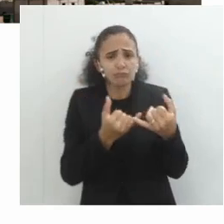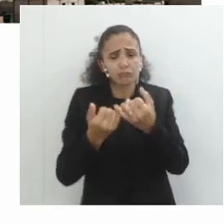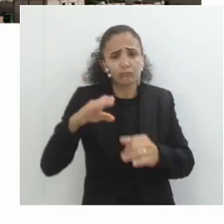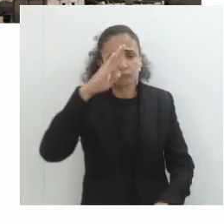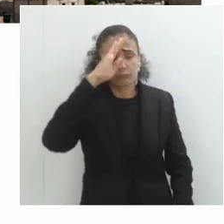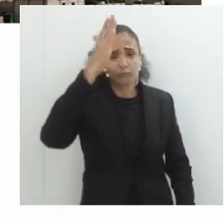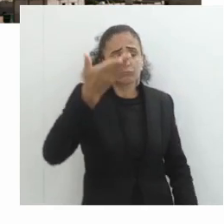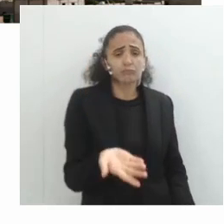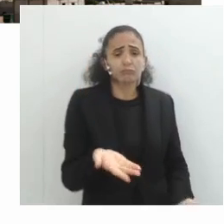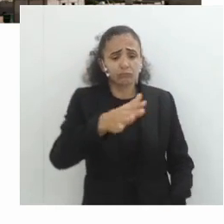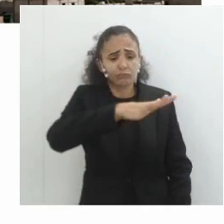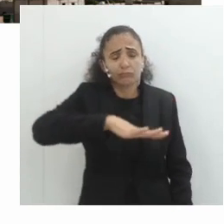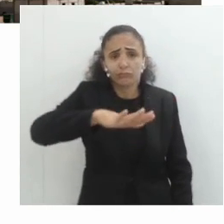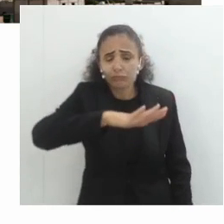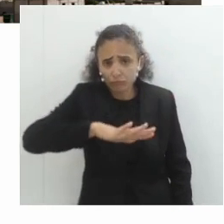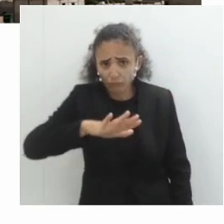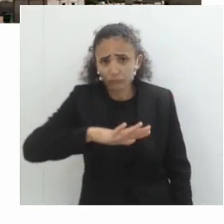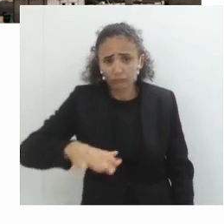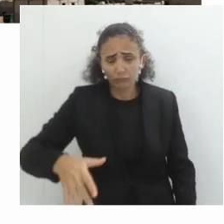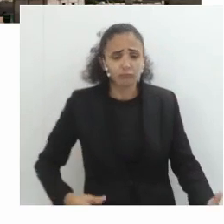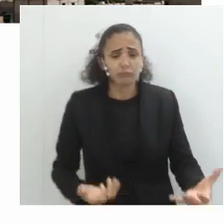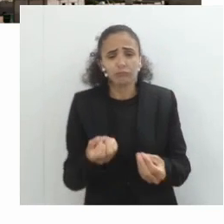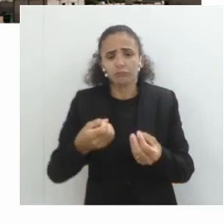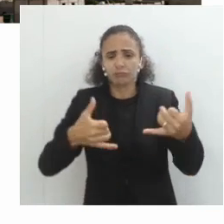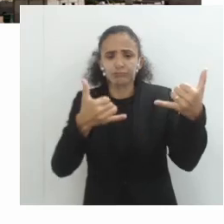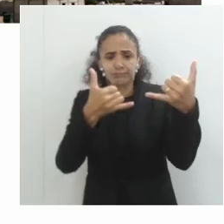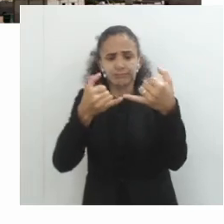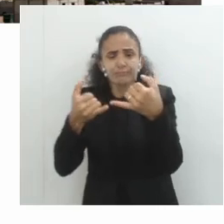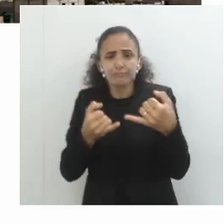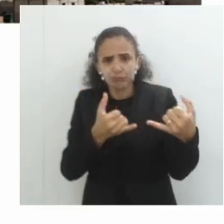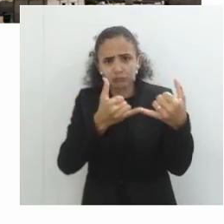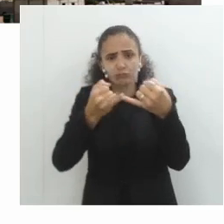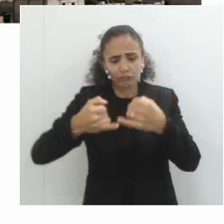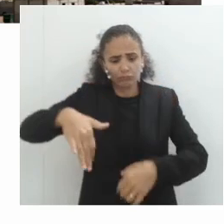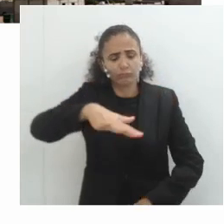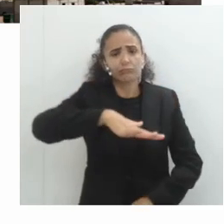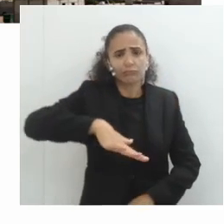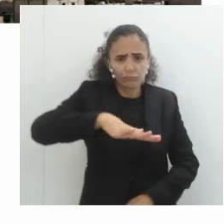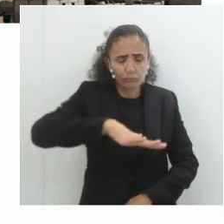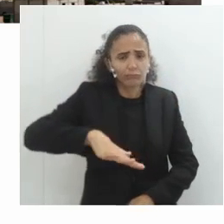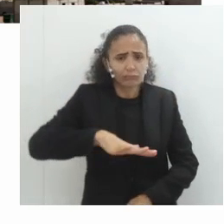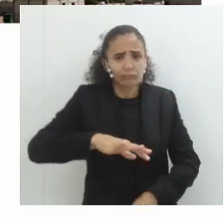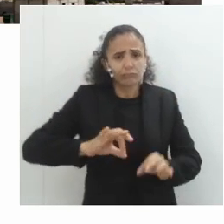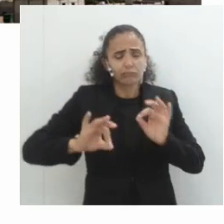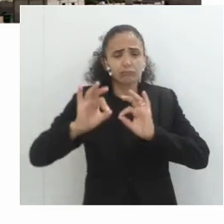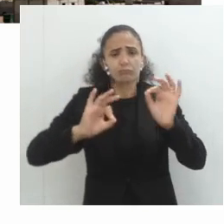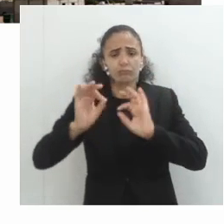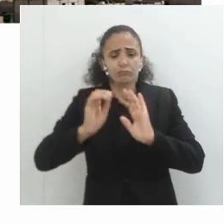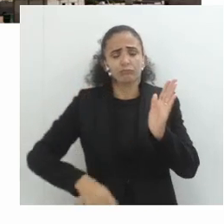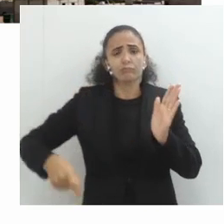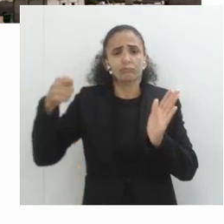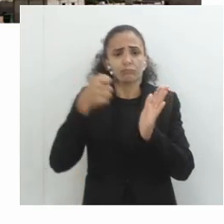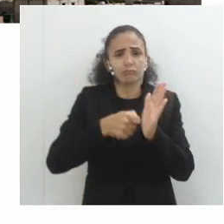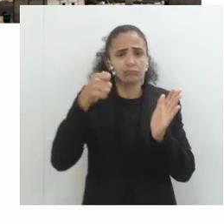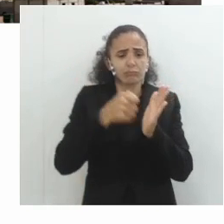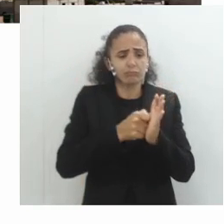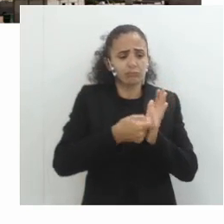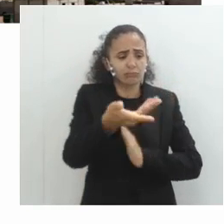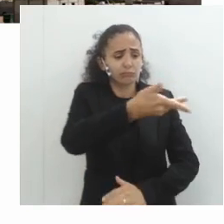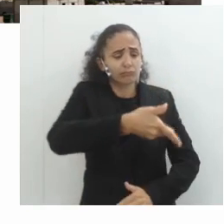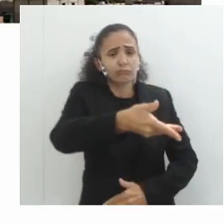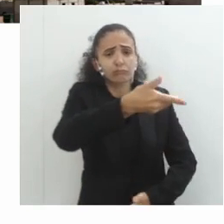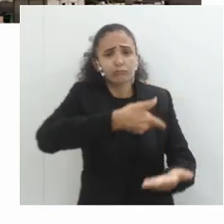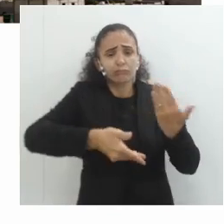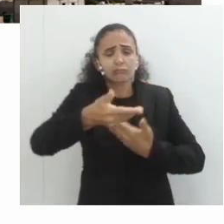Estado Islâmico, que criam uma guerra civil interna e coloca esse entrave entre o governo